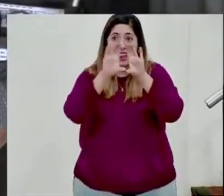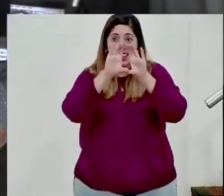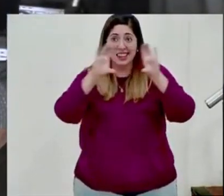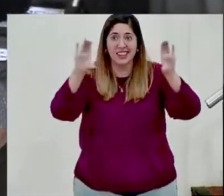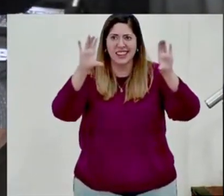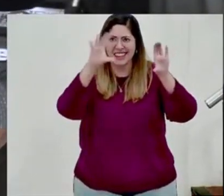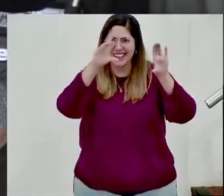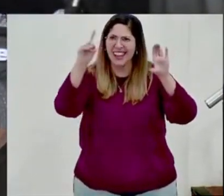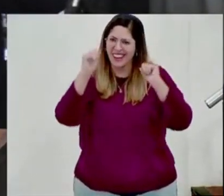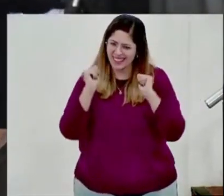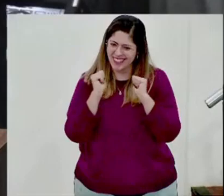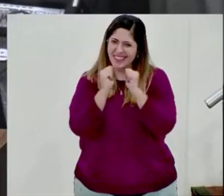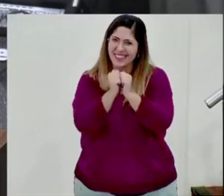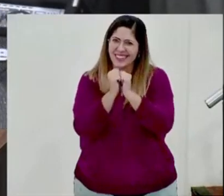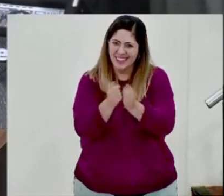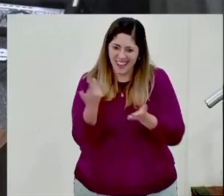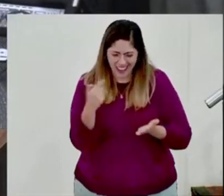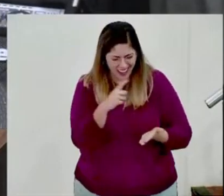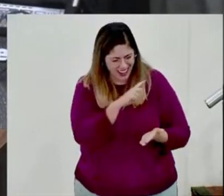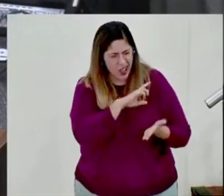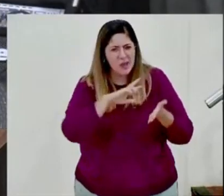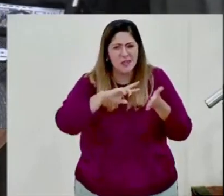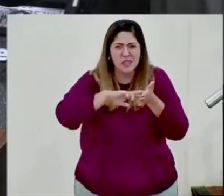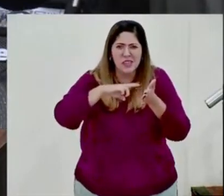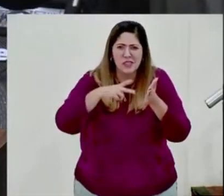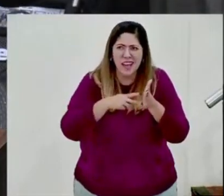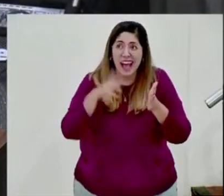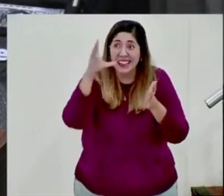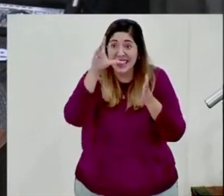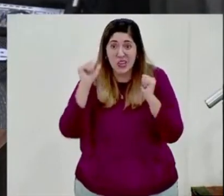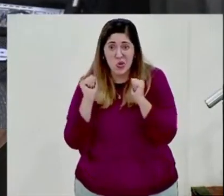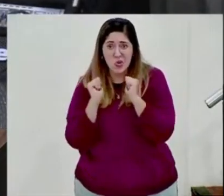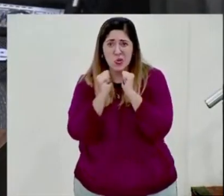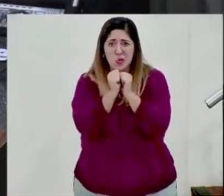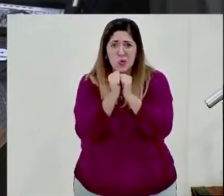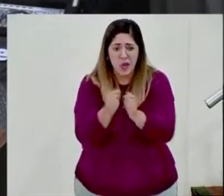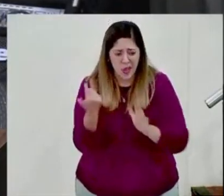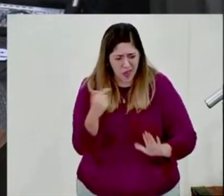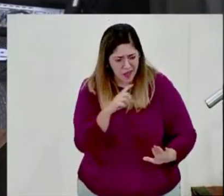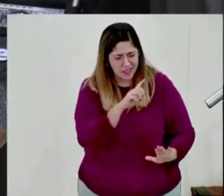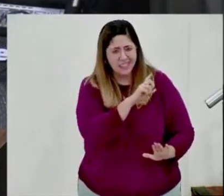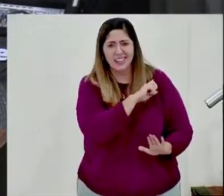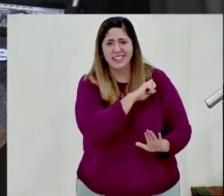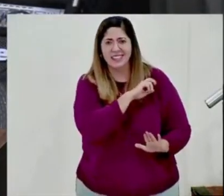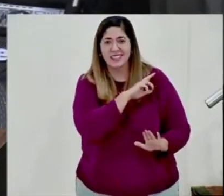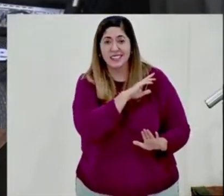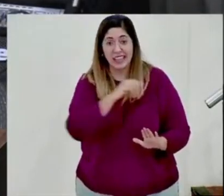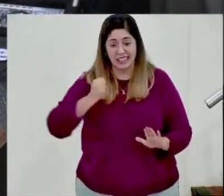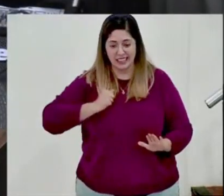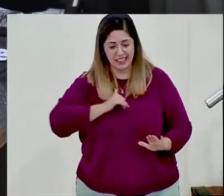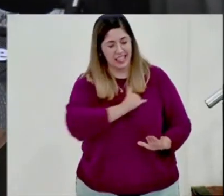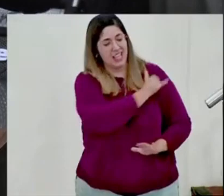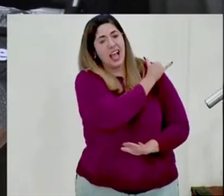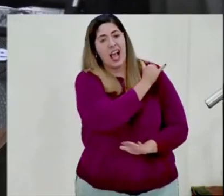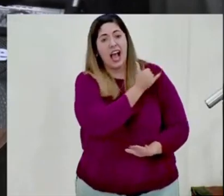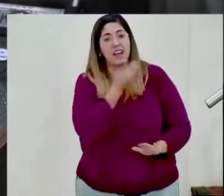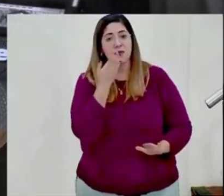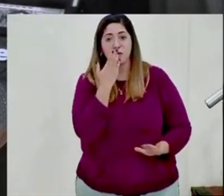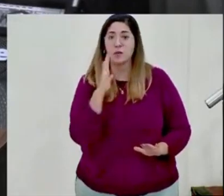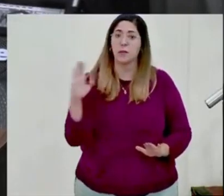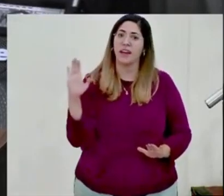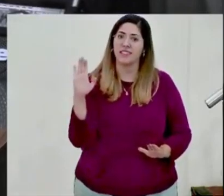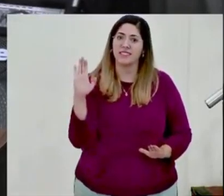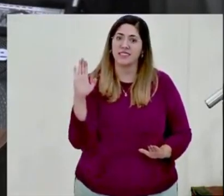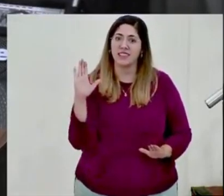conosco, que é a promessa de Isaías em nome de Deus para Acás, que foi a celebração do